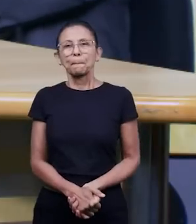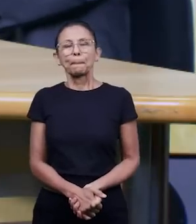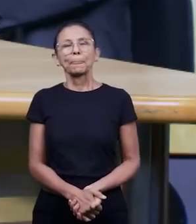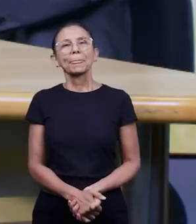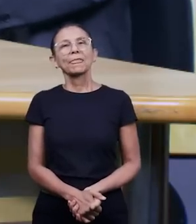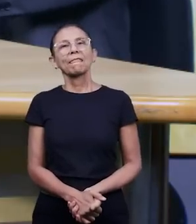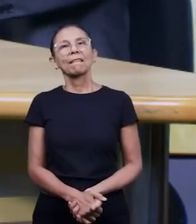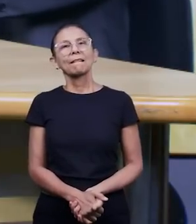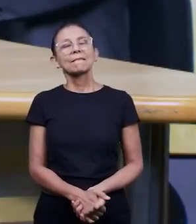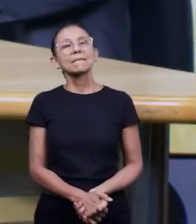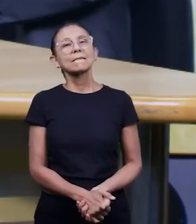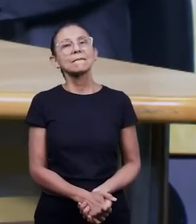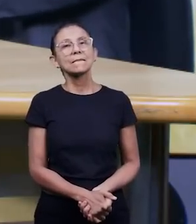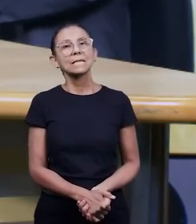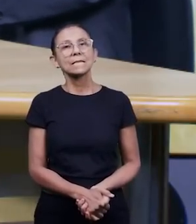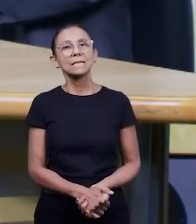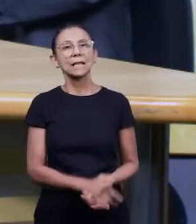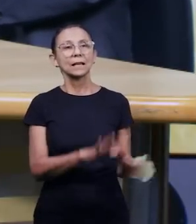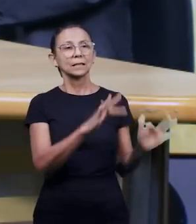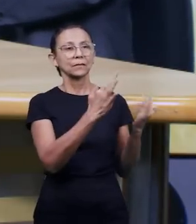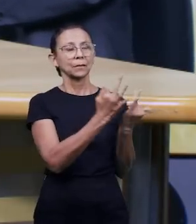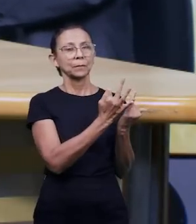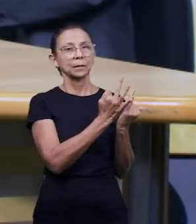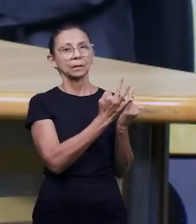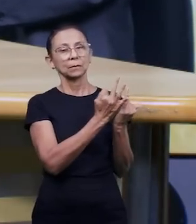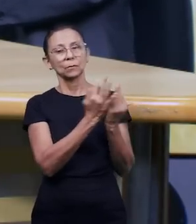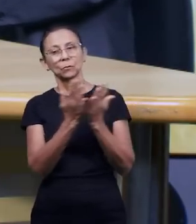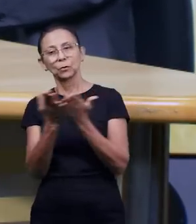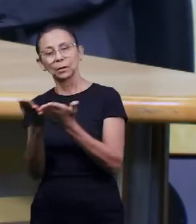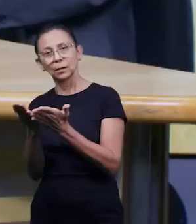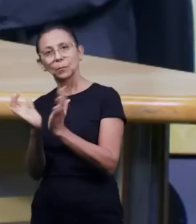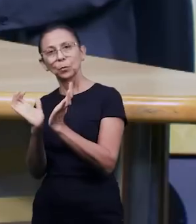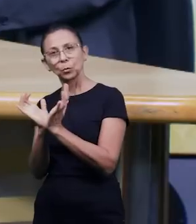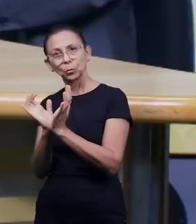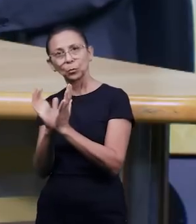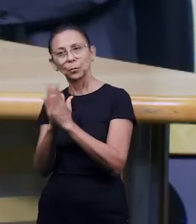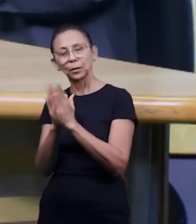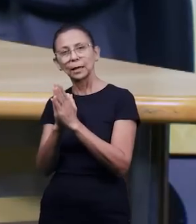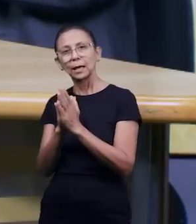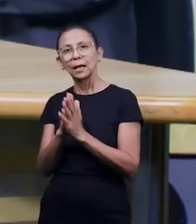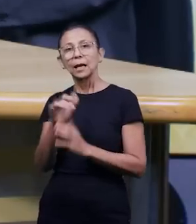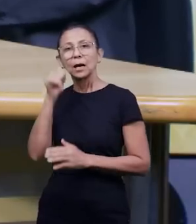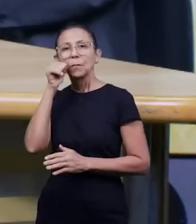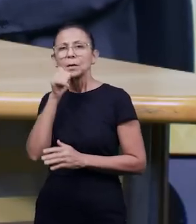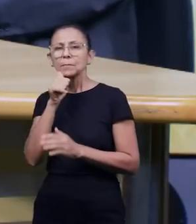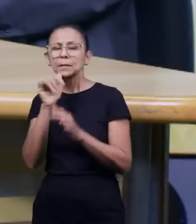começaram a ter dificuldade com dons. Aí nós passamos essa família e tal,